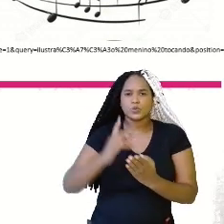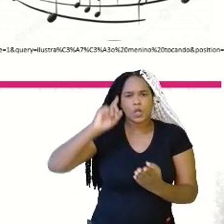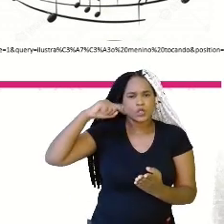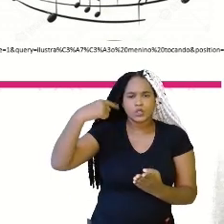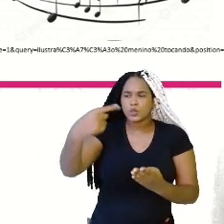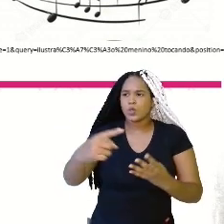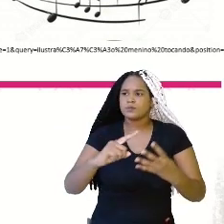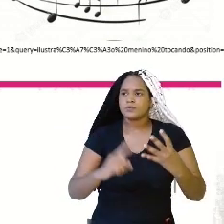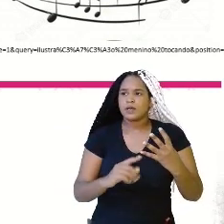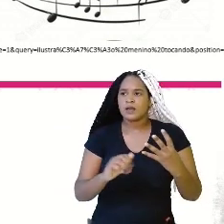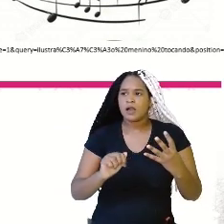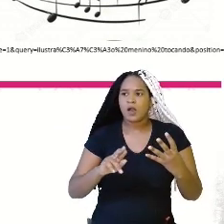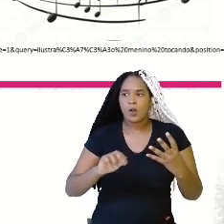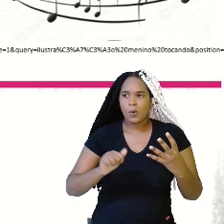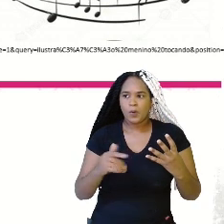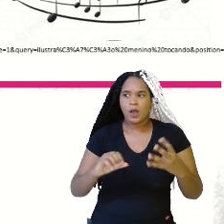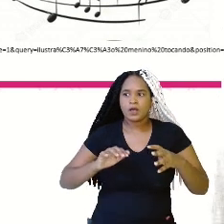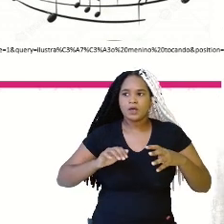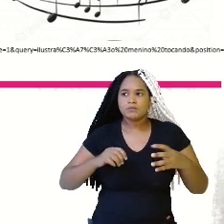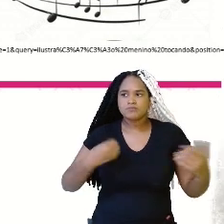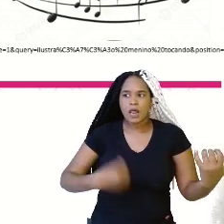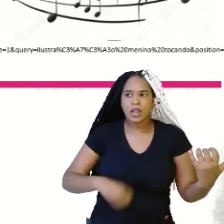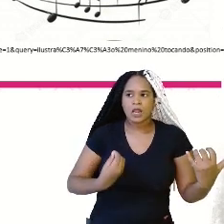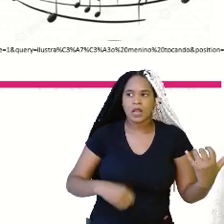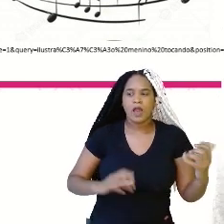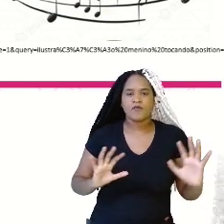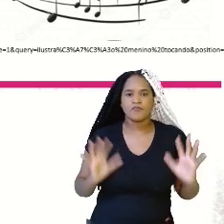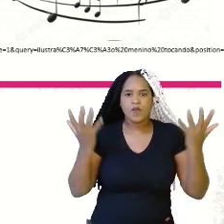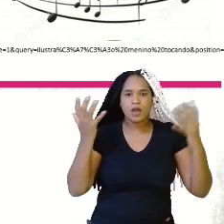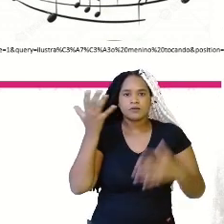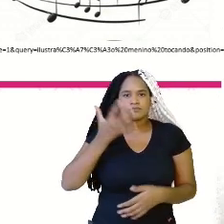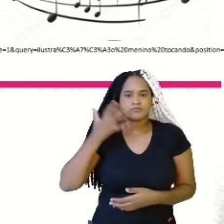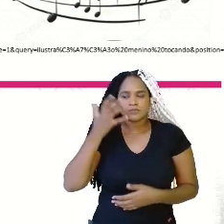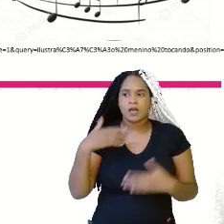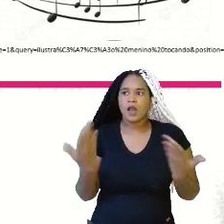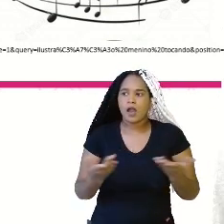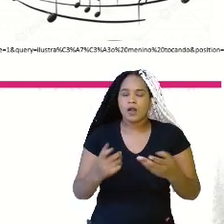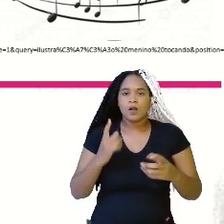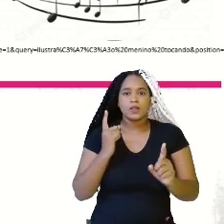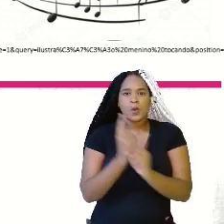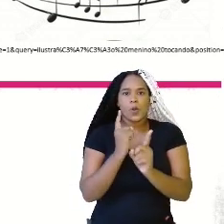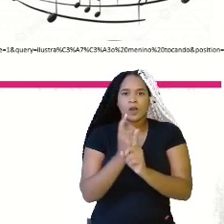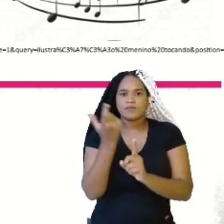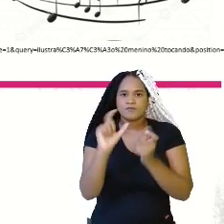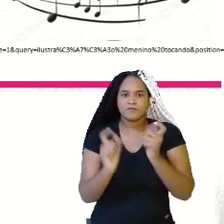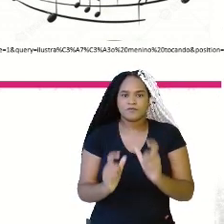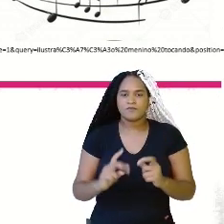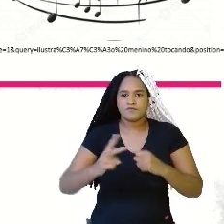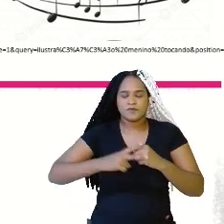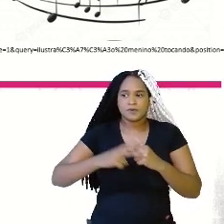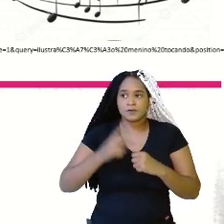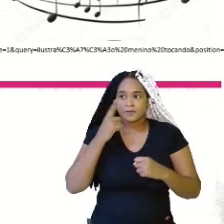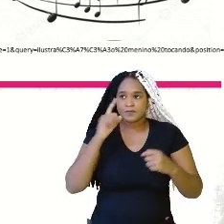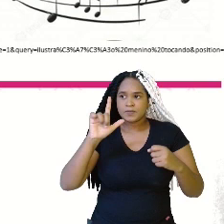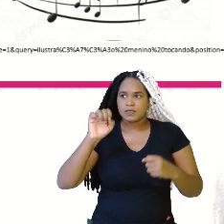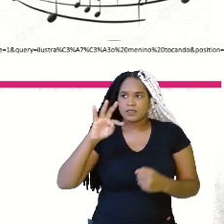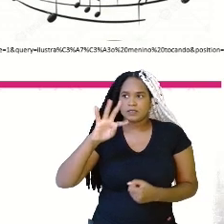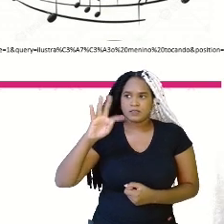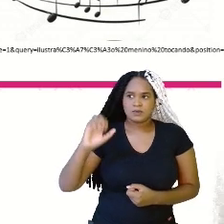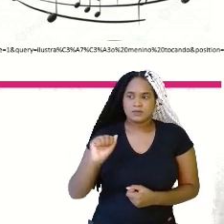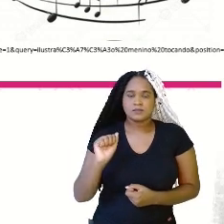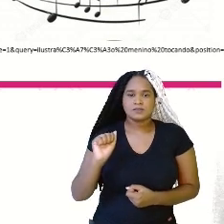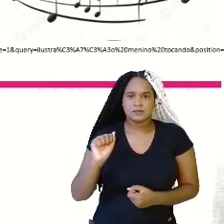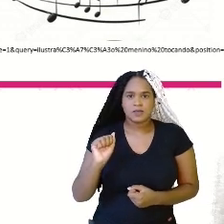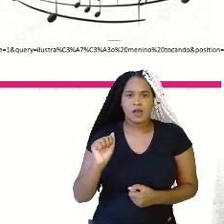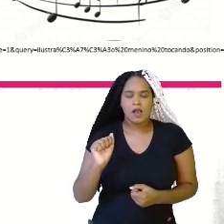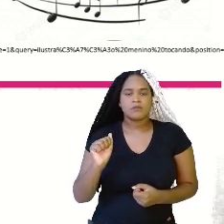no festival de música. Vamos localizar os verbos. Primeira frase. Letícia come muita fruta. Qual é o verbo? Qual é a